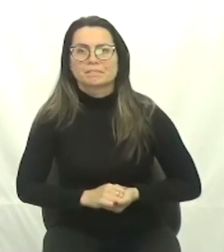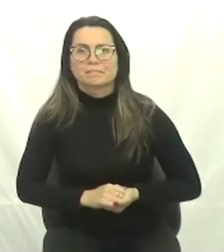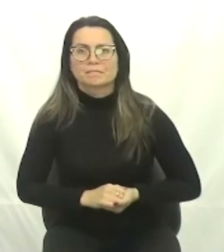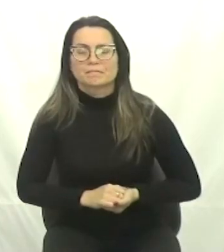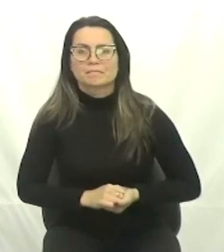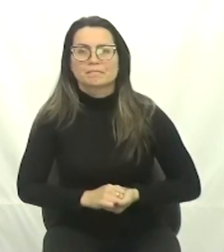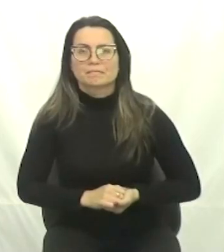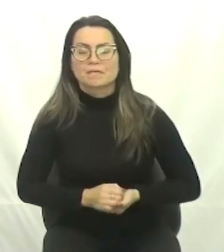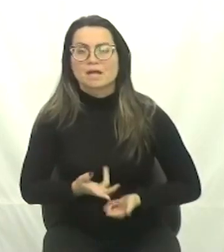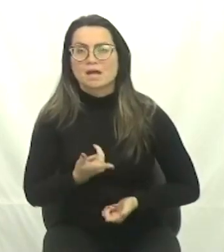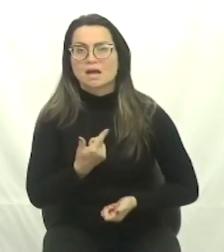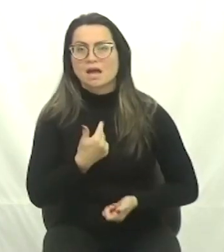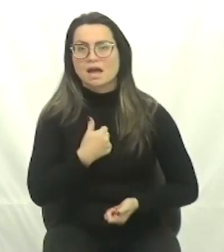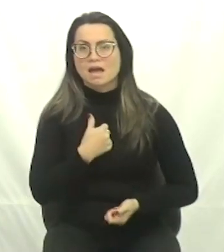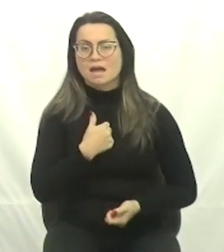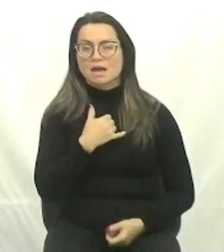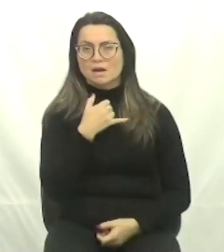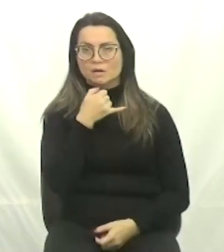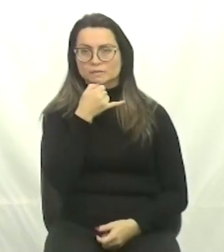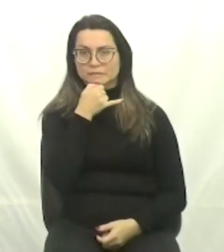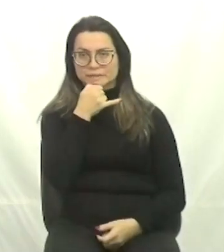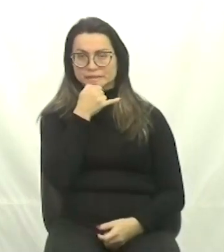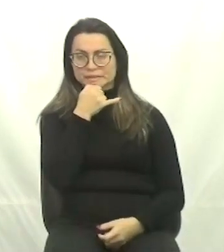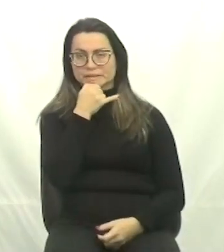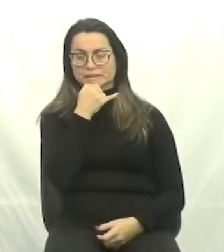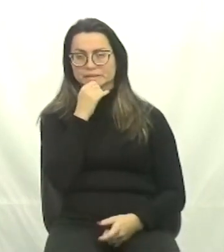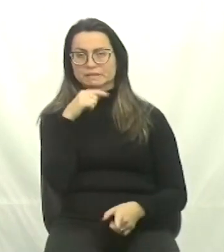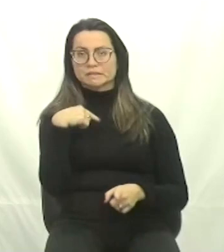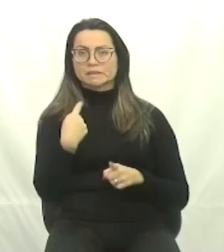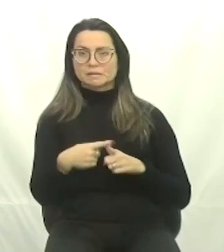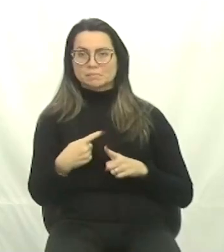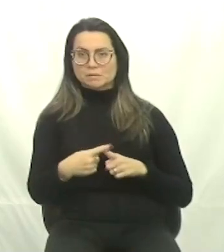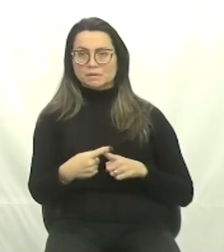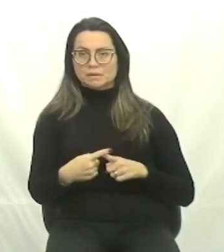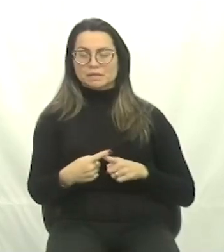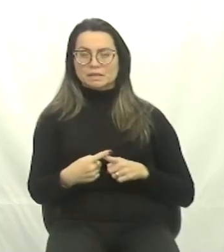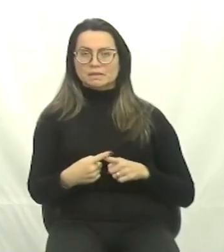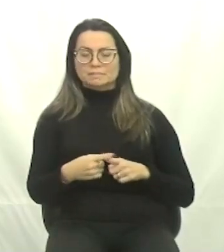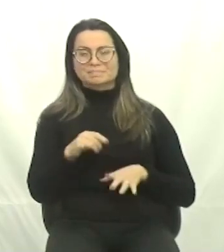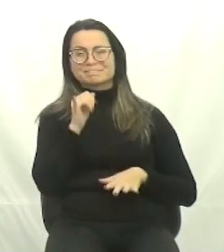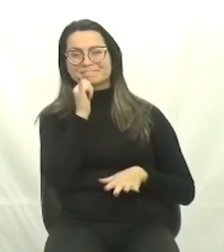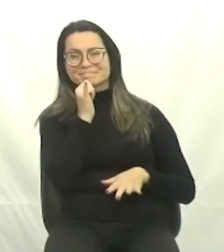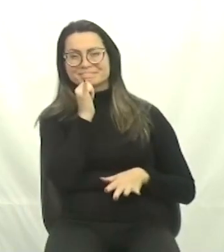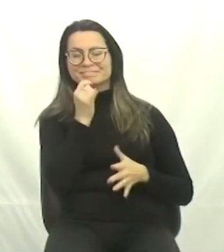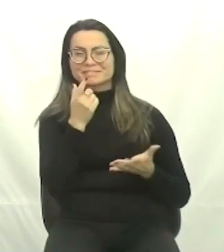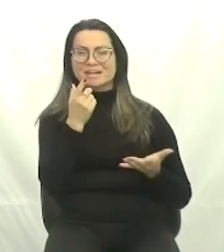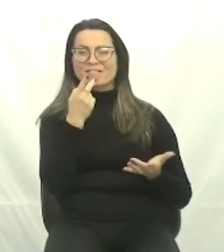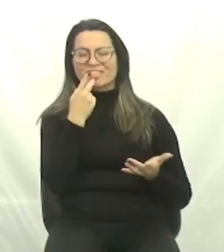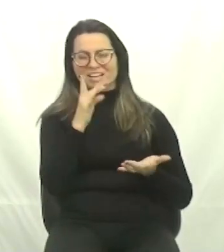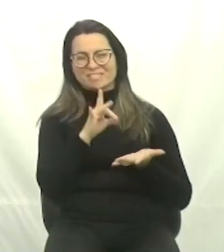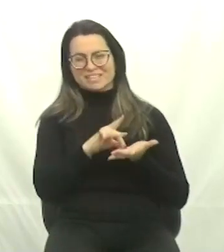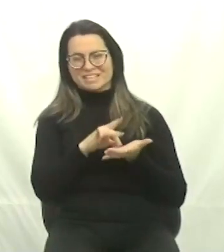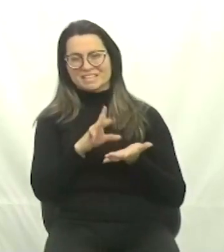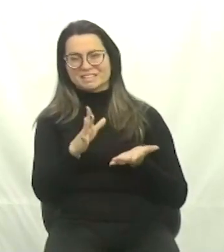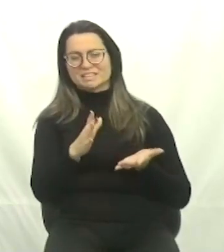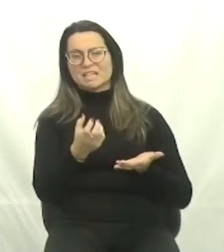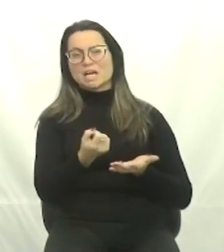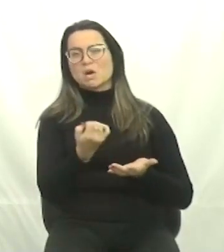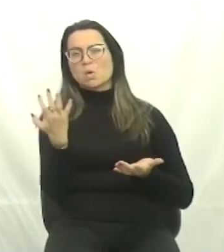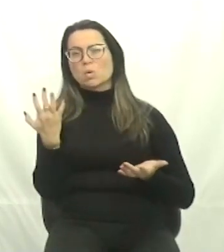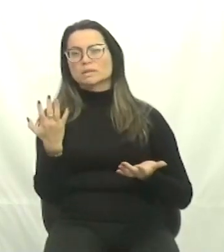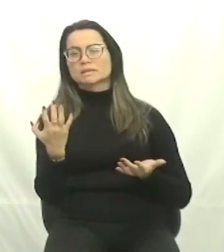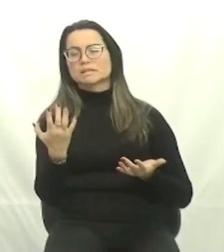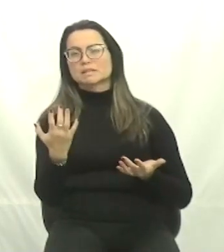Eu fico triste o quanto, vamos dizer assim, vamos falar a verdade, o quanto as mortes do vereador